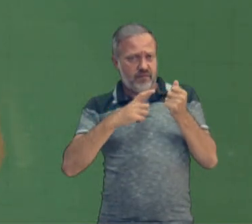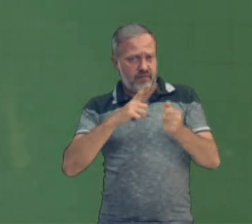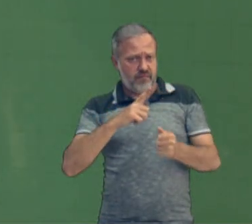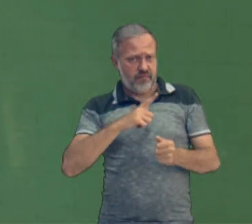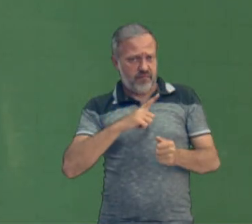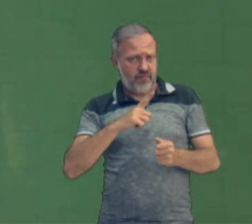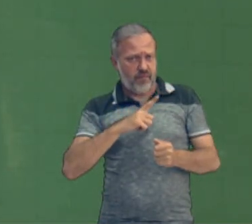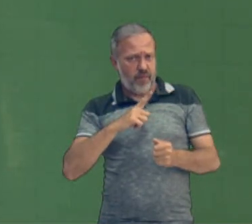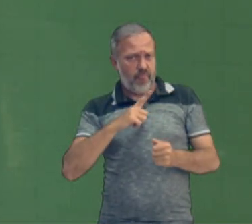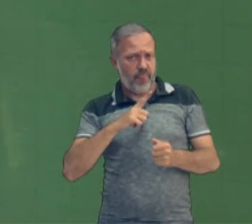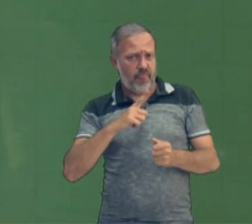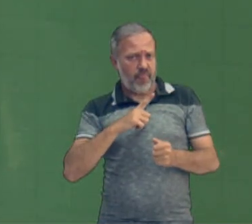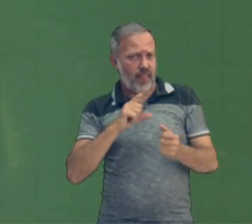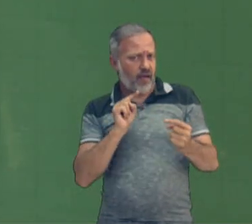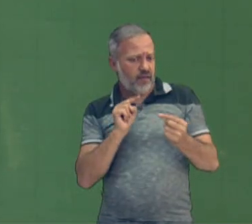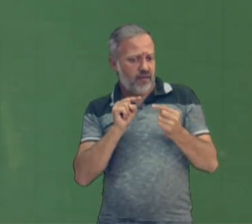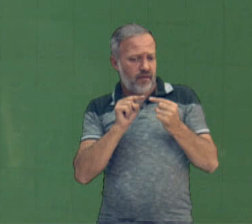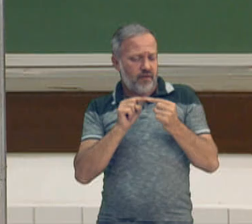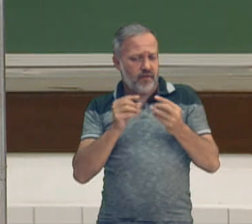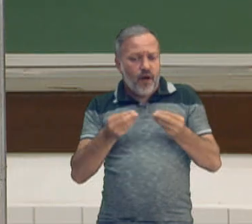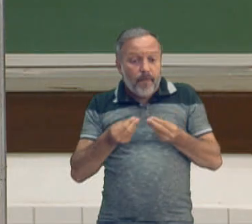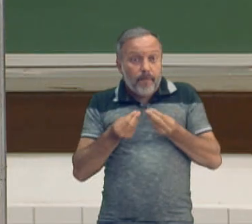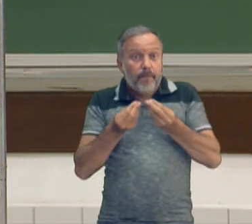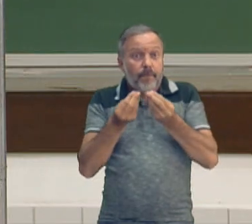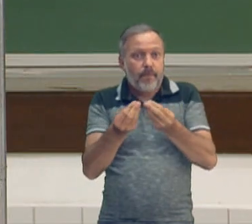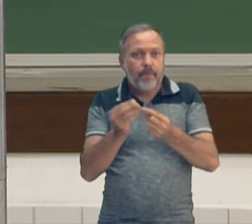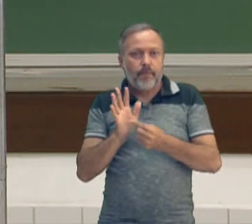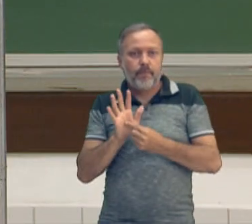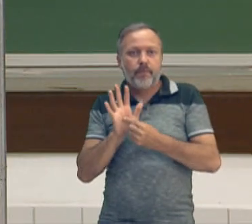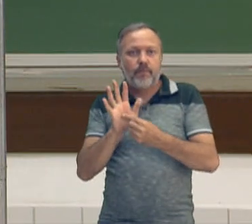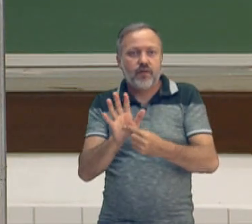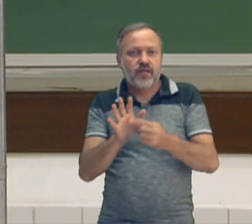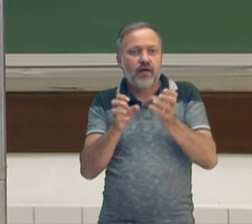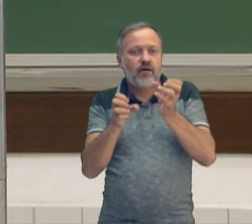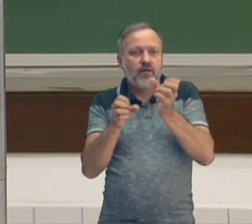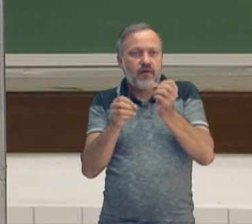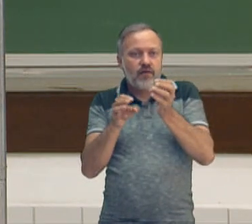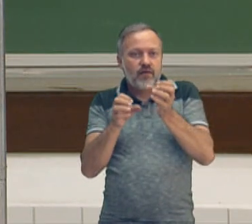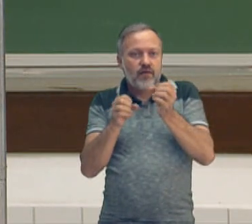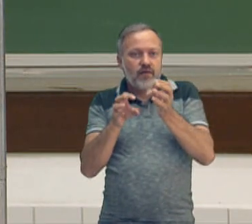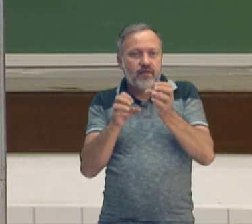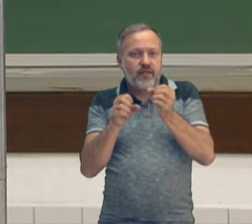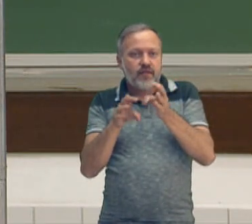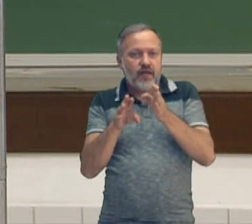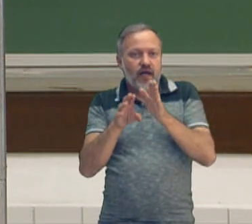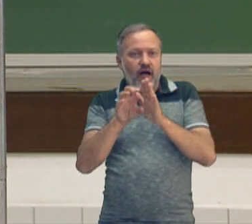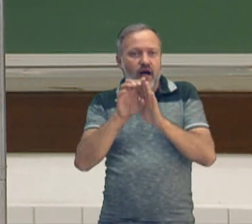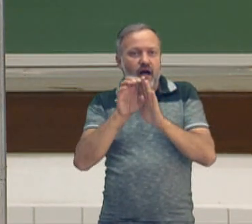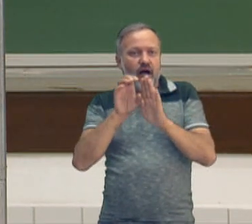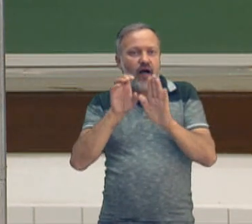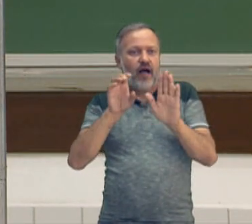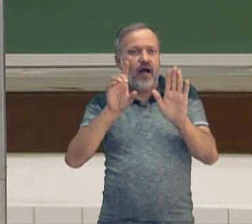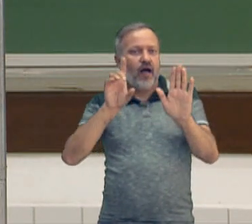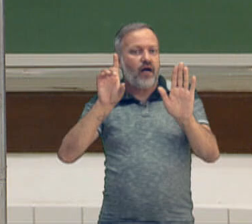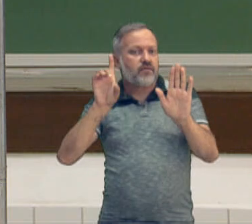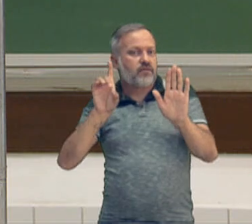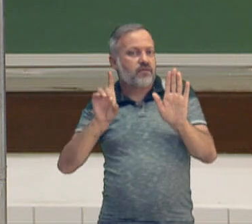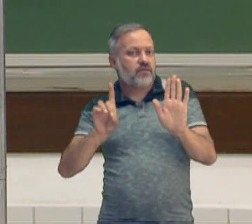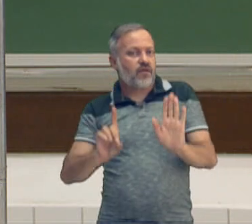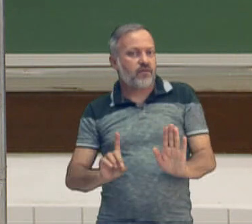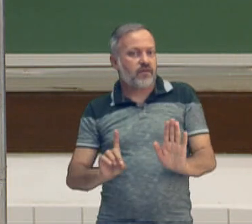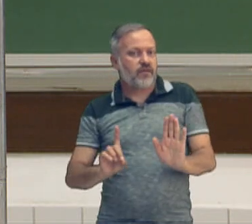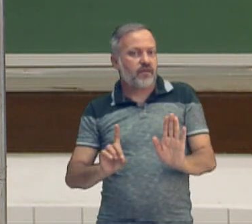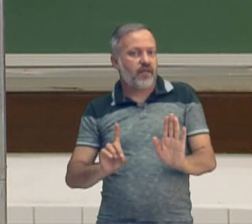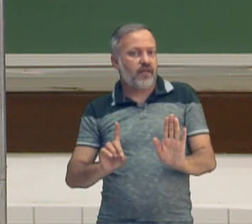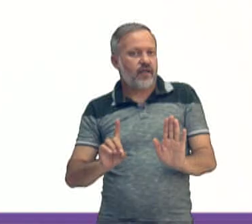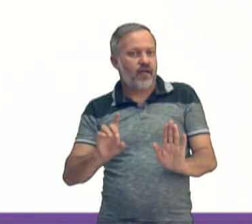de registro mesmo da própria história, da doutrina e da simbologia de diferentes organizações religiosas.